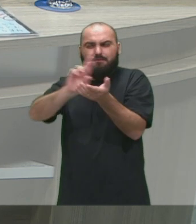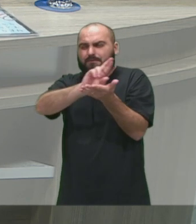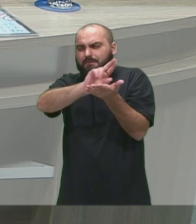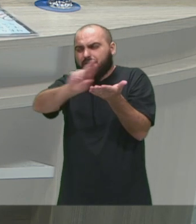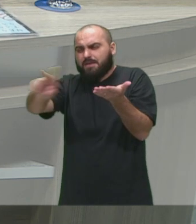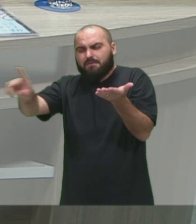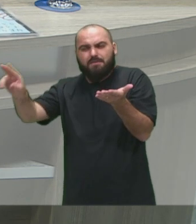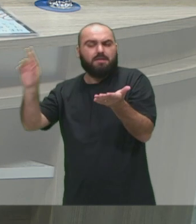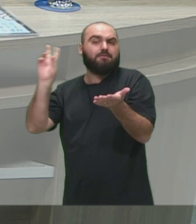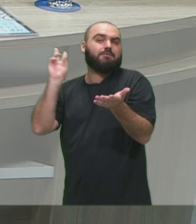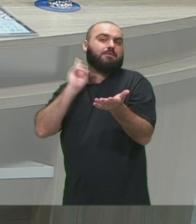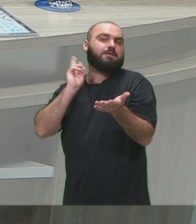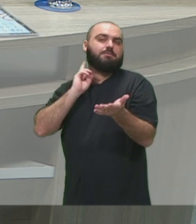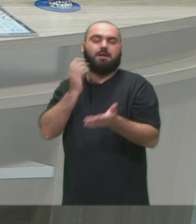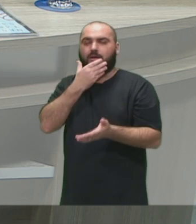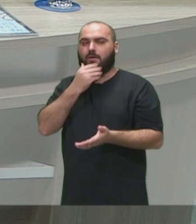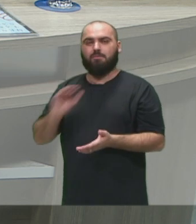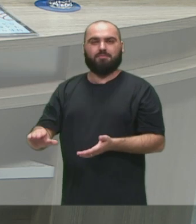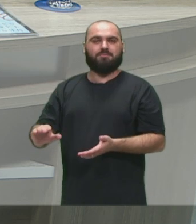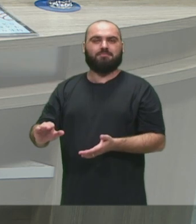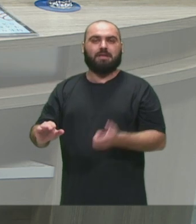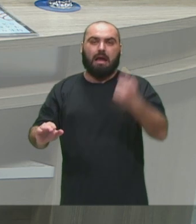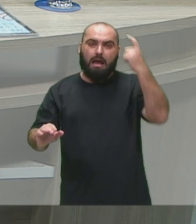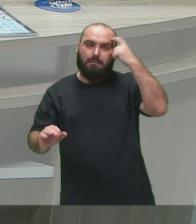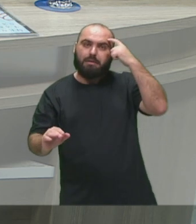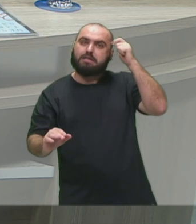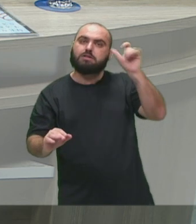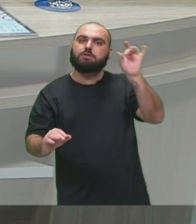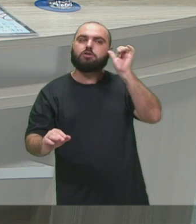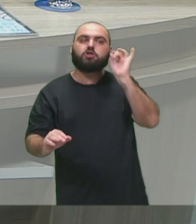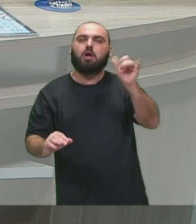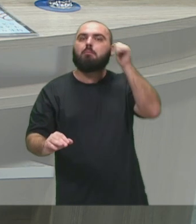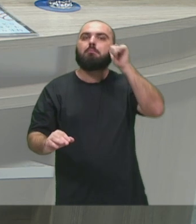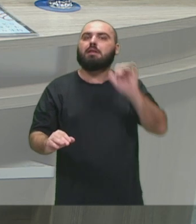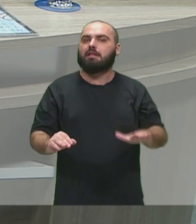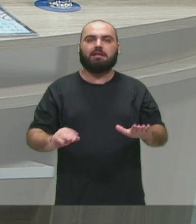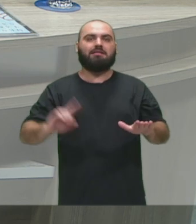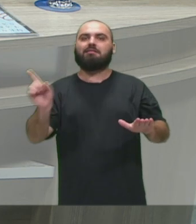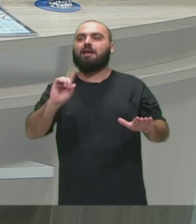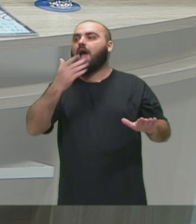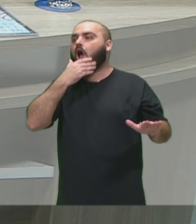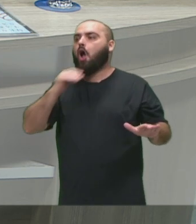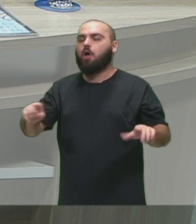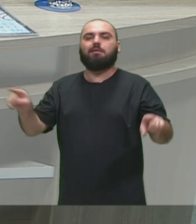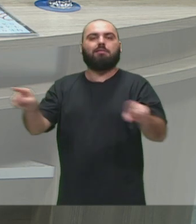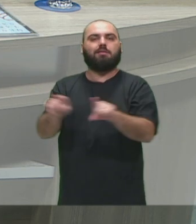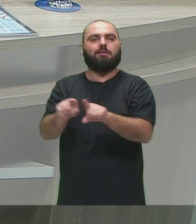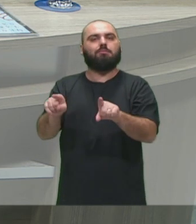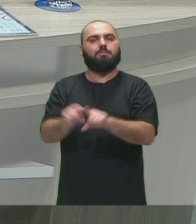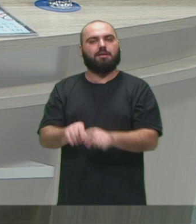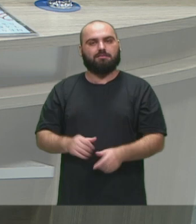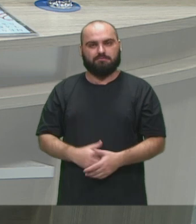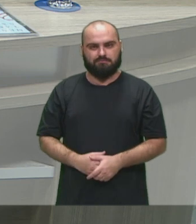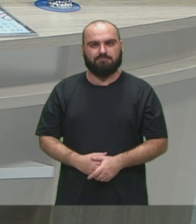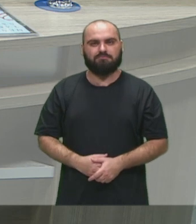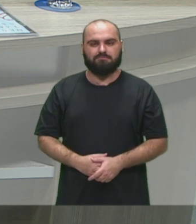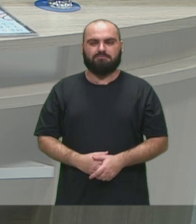Então, a gente pensa que só as meninas sofrem abuso sexual, só que hoje essa realidade está